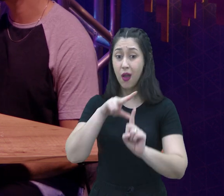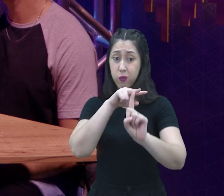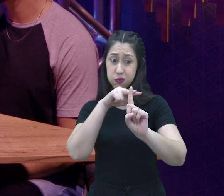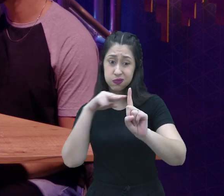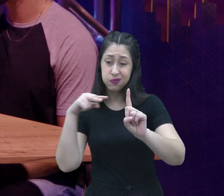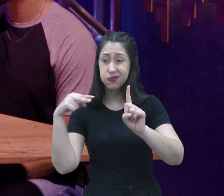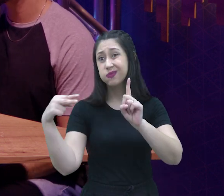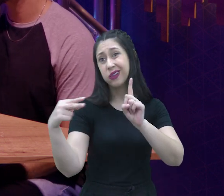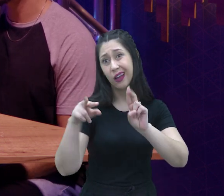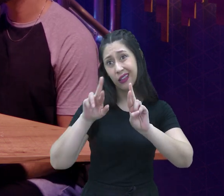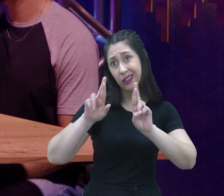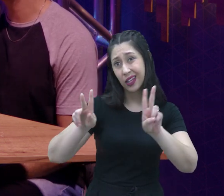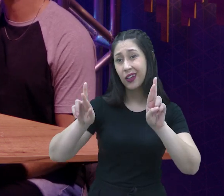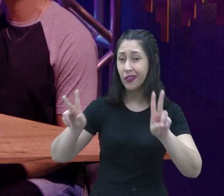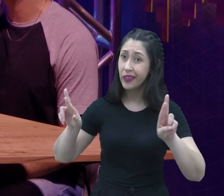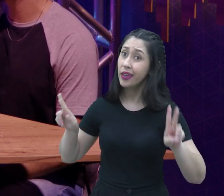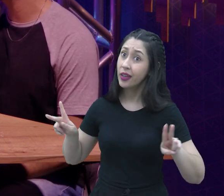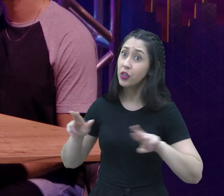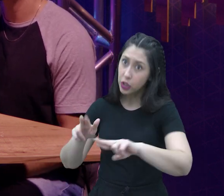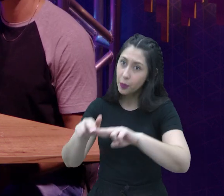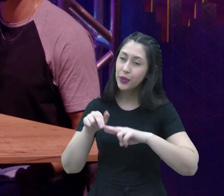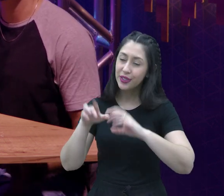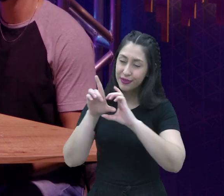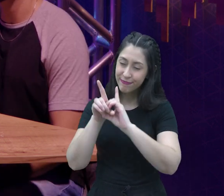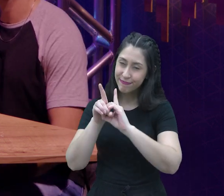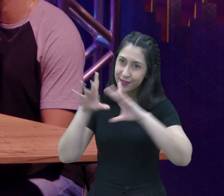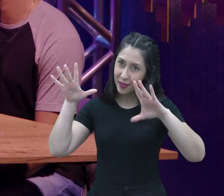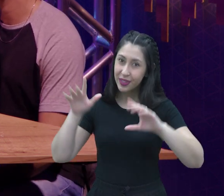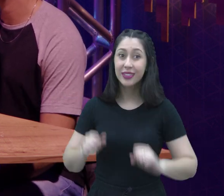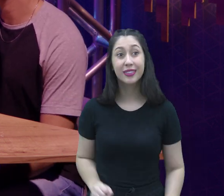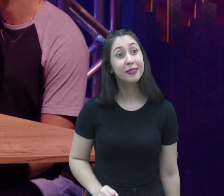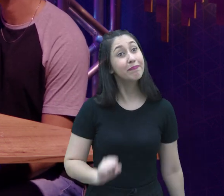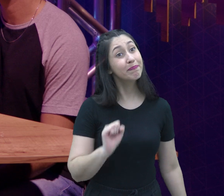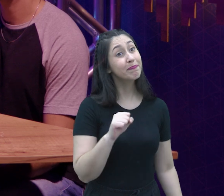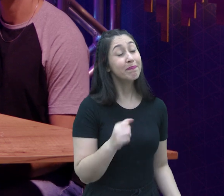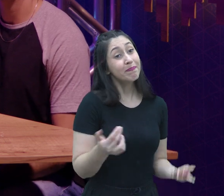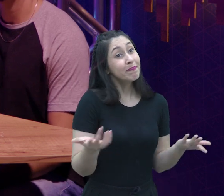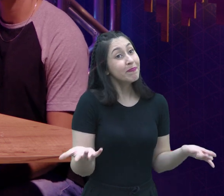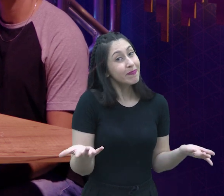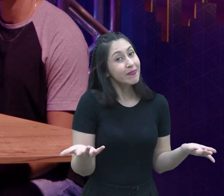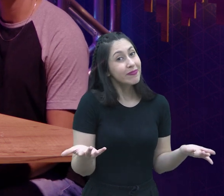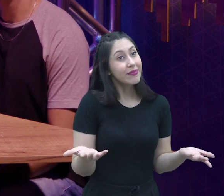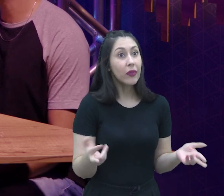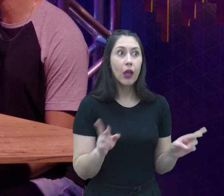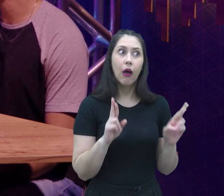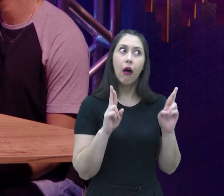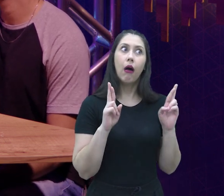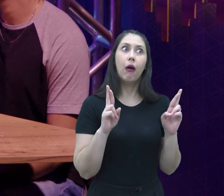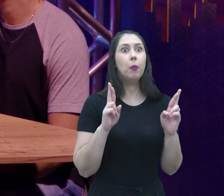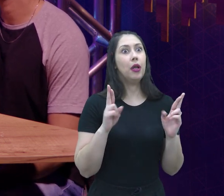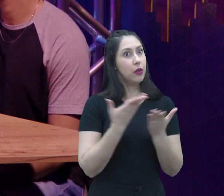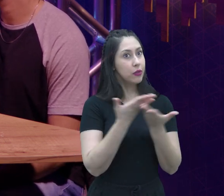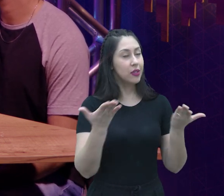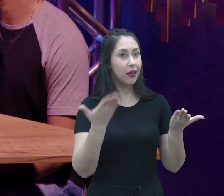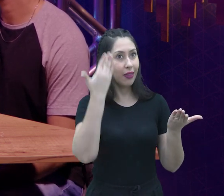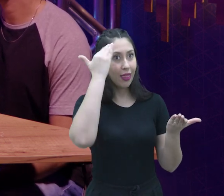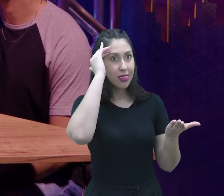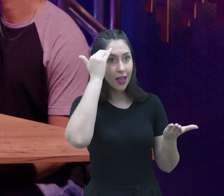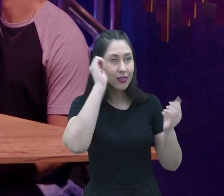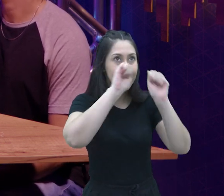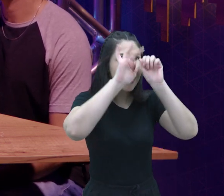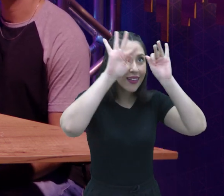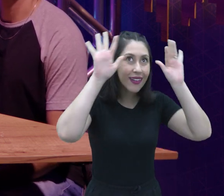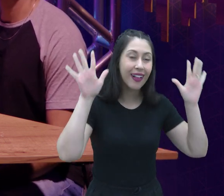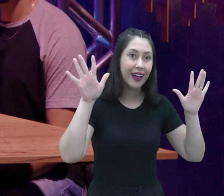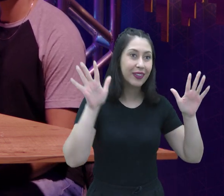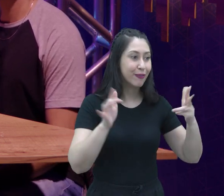visão que tá ali fazendo a democracia, fazendo o julgamento. Pois é, gente, é isso. A gente espera que tenha ficado claro, né,